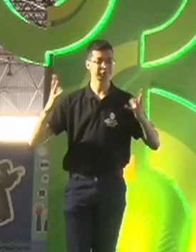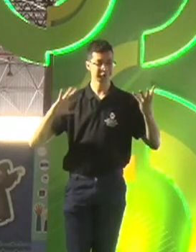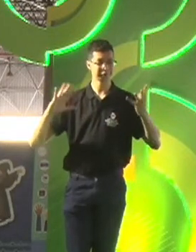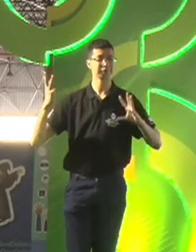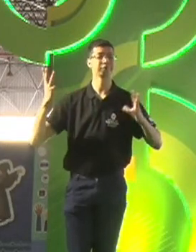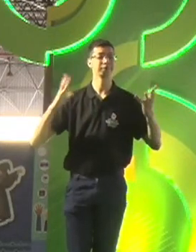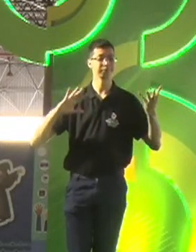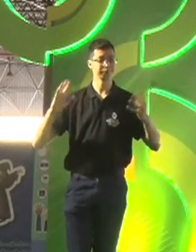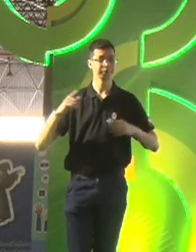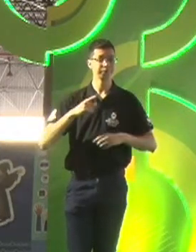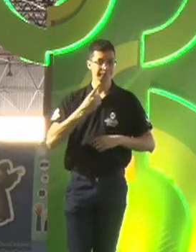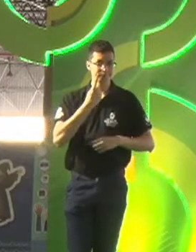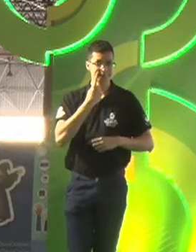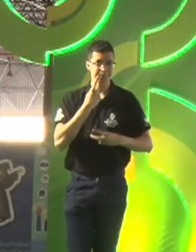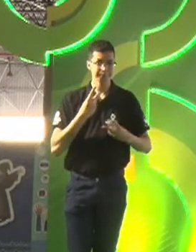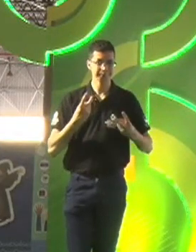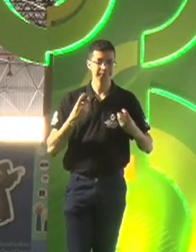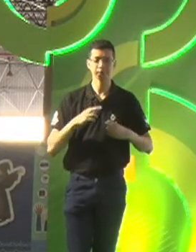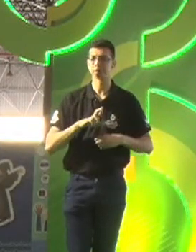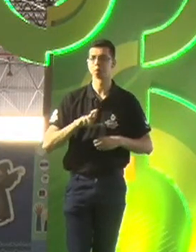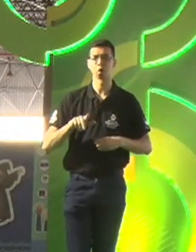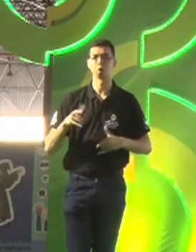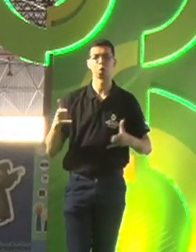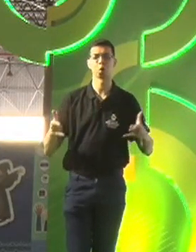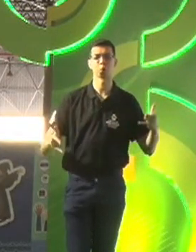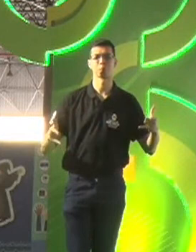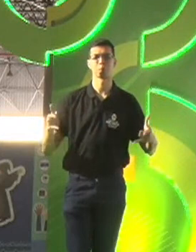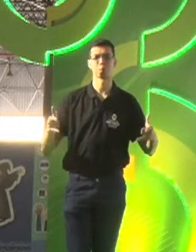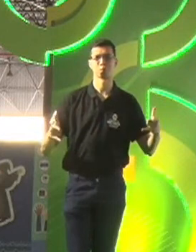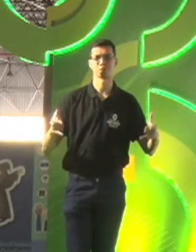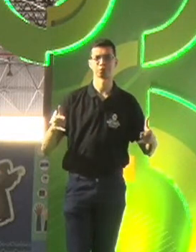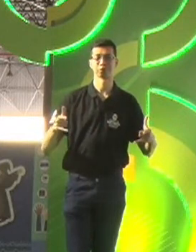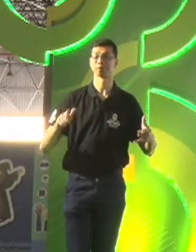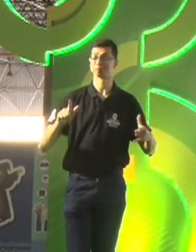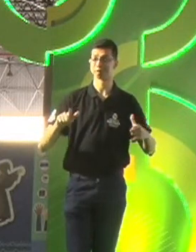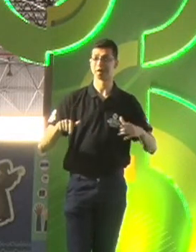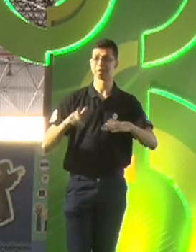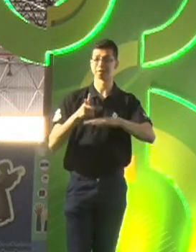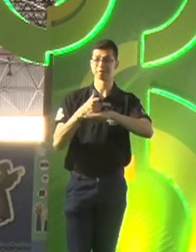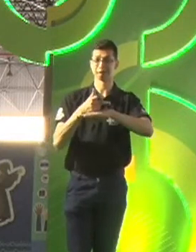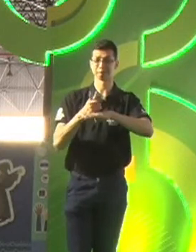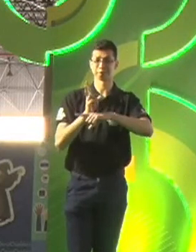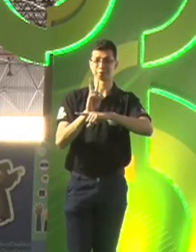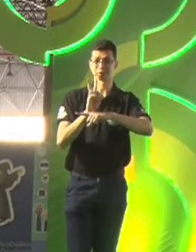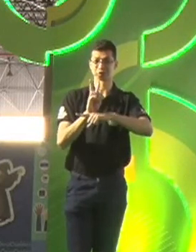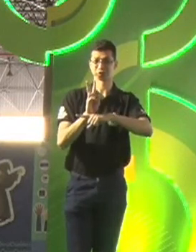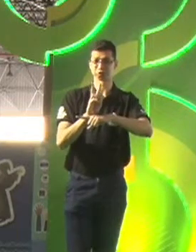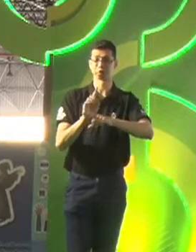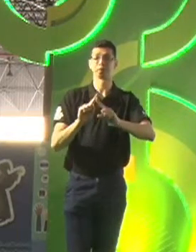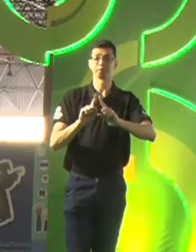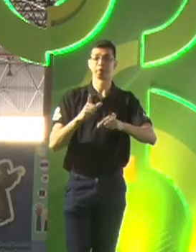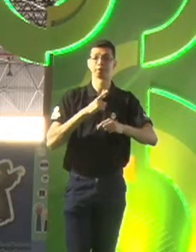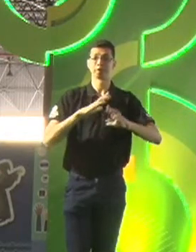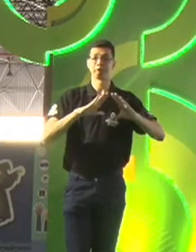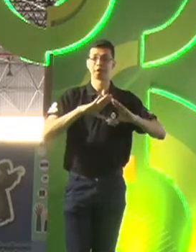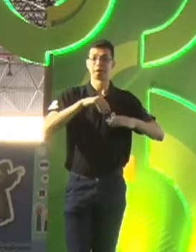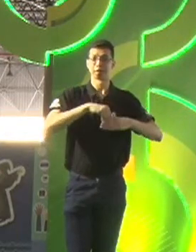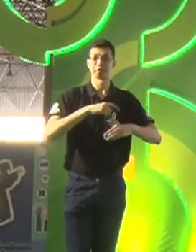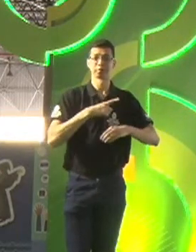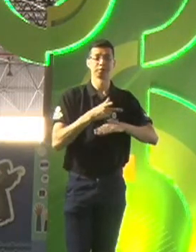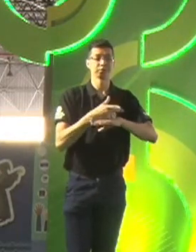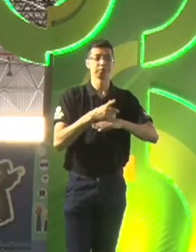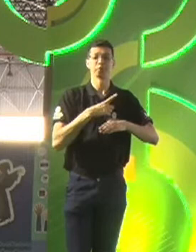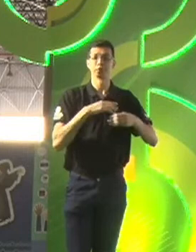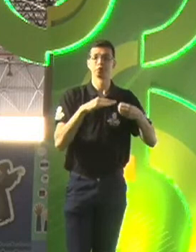observa não era um robô a gente não chama isso de robô era uma câmera de vigilância mas só o fato dela tá filmando dentro de casa tinha